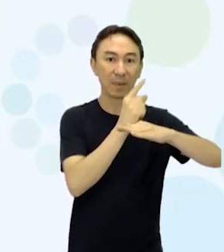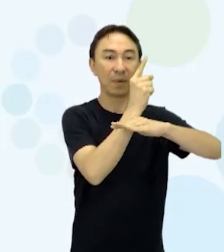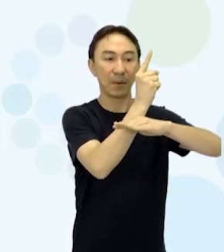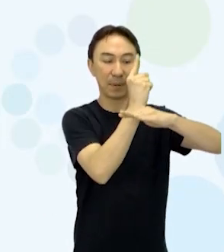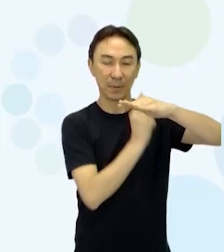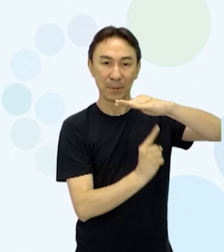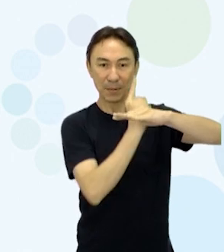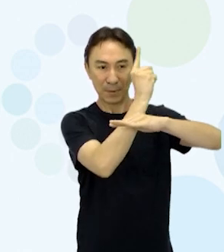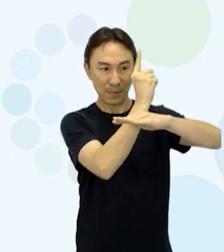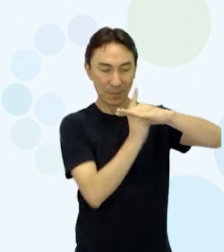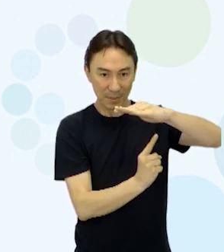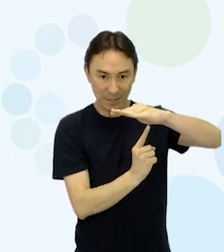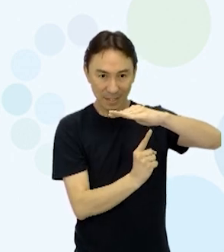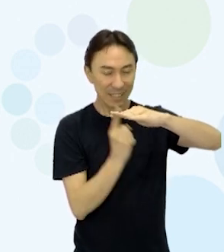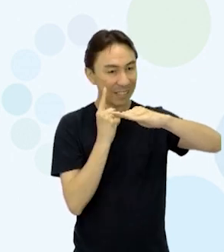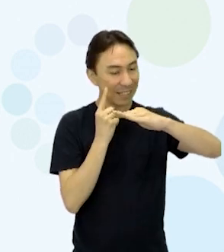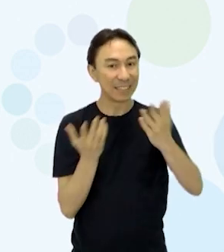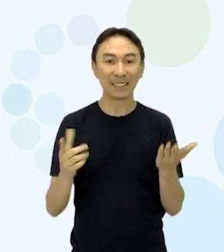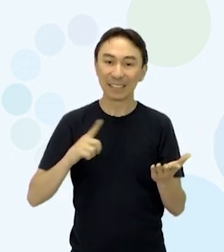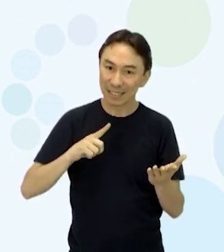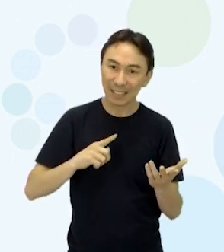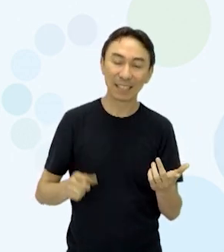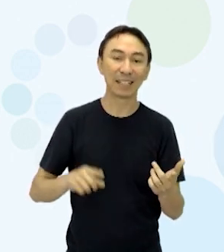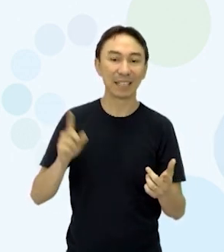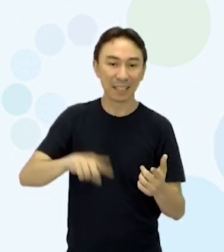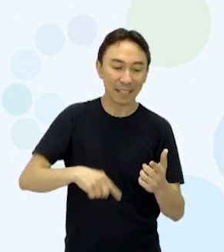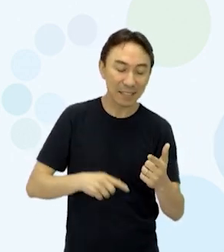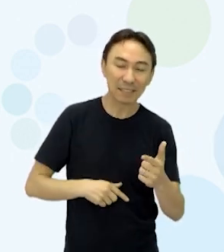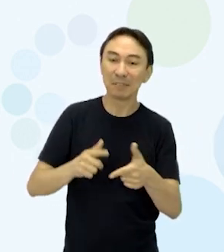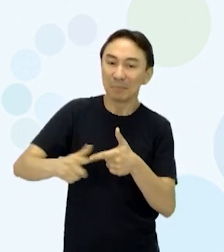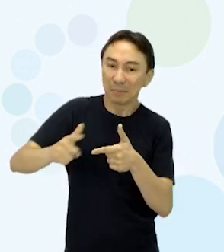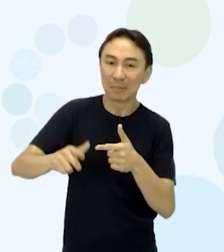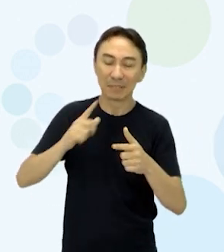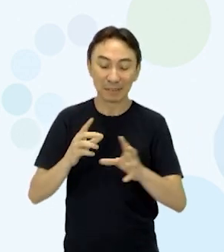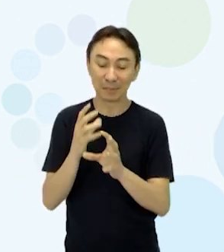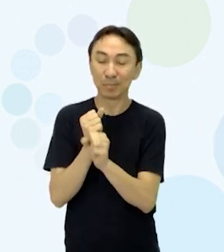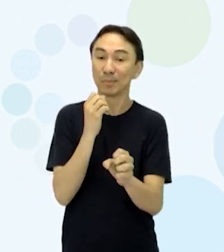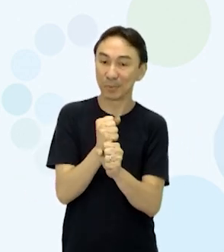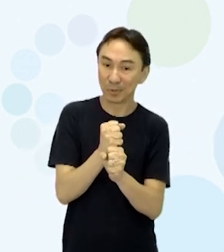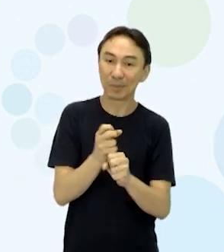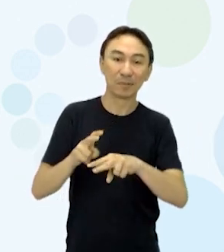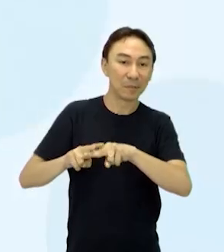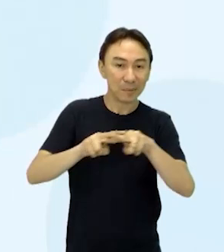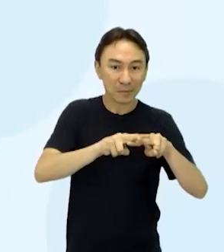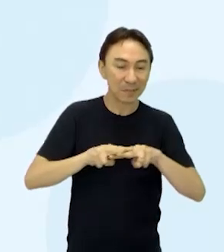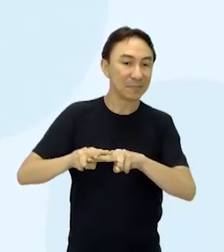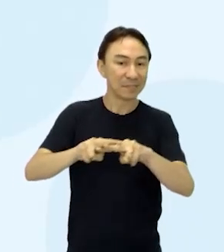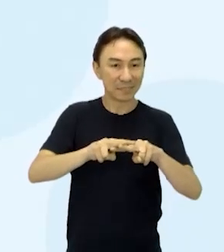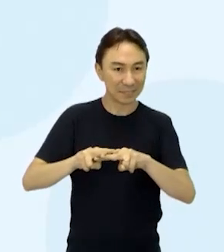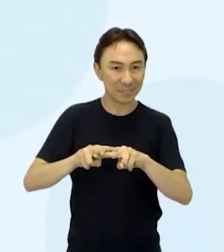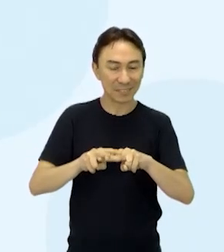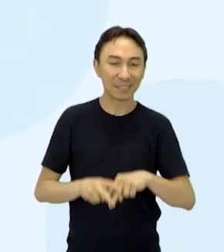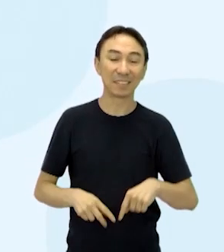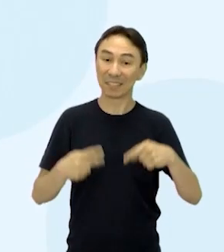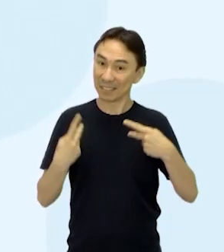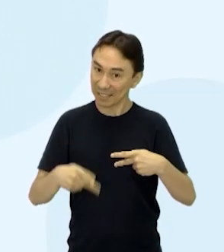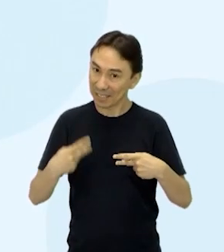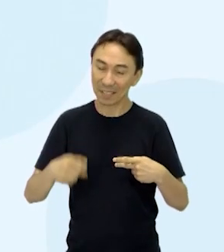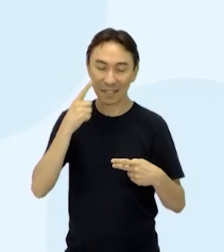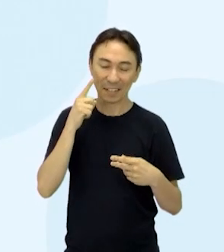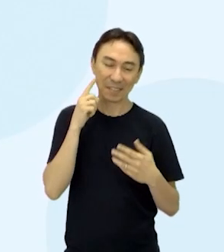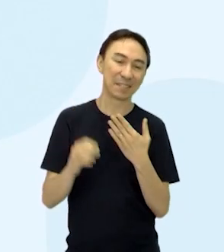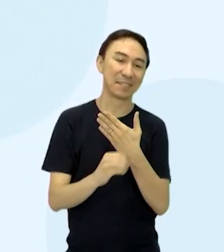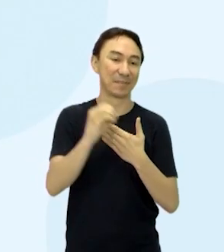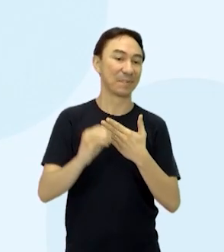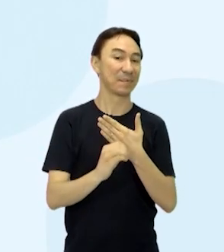de situações problema. Retomada. Versão brasileira CMSP. Olha, você viu aí? Mas só um pouco, né, Tony? Só um pouquinho. Então,